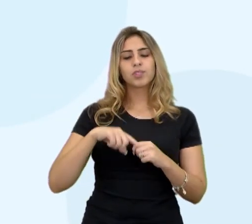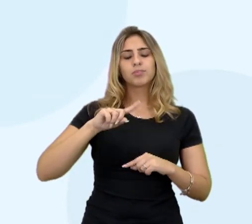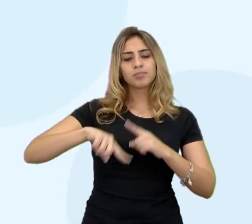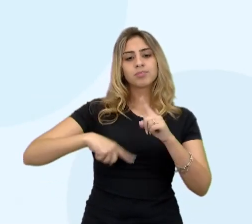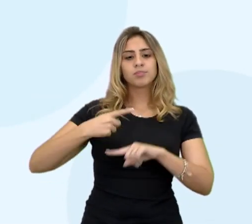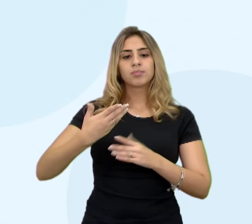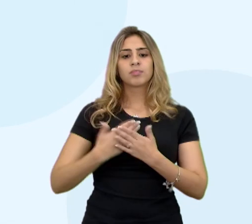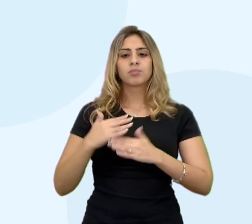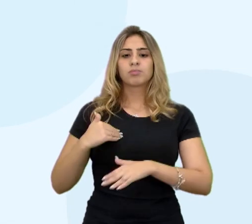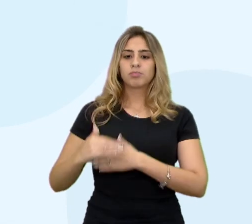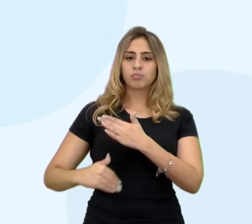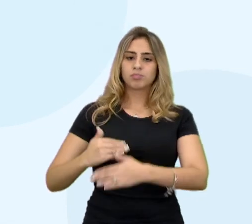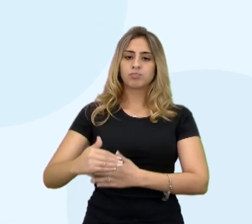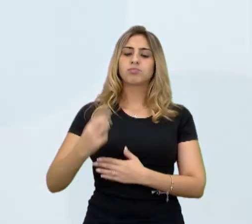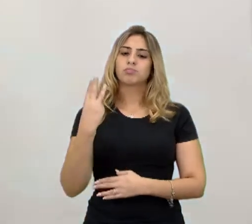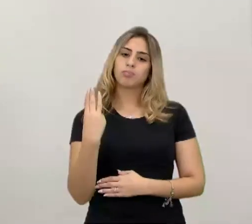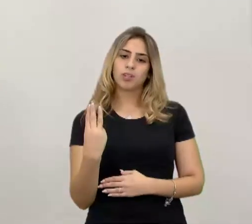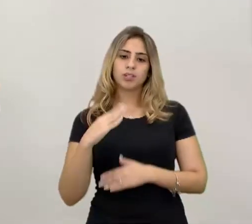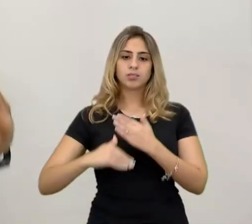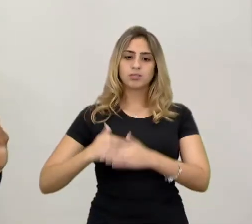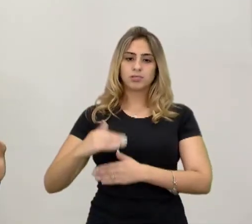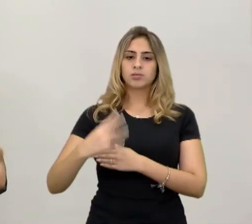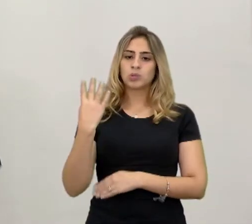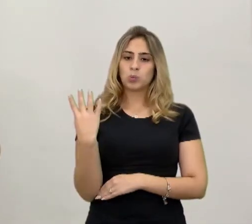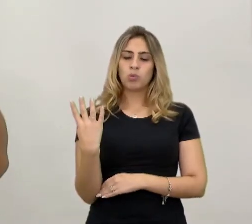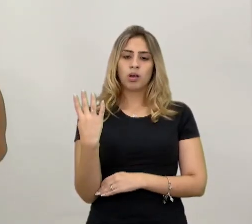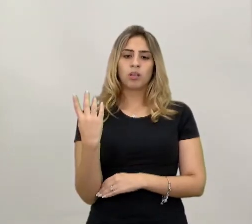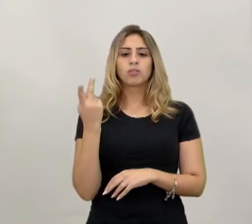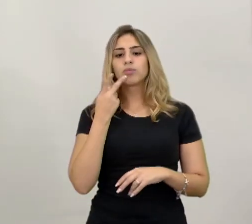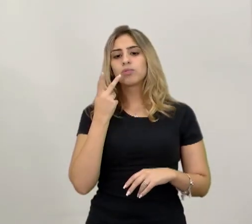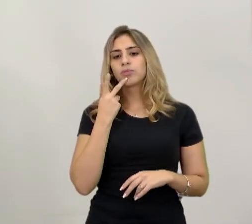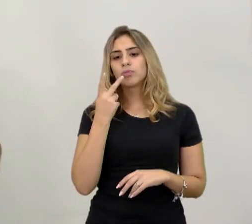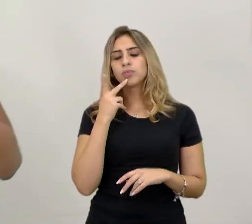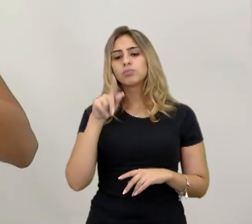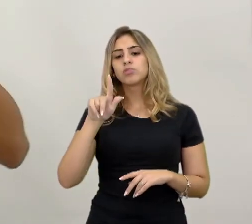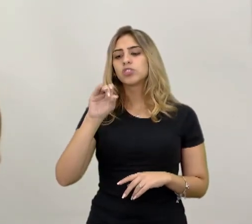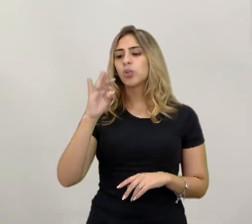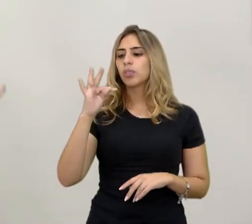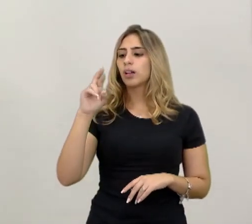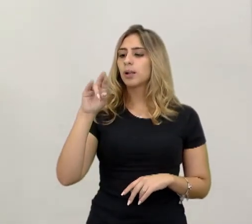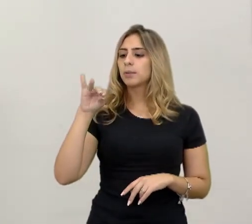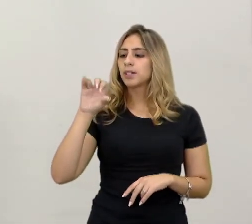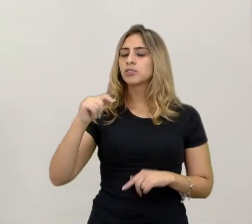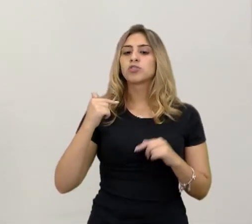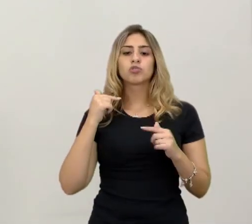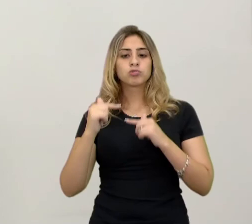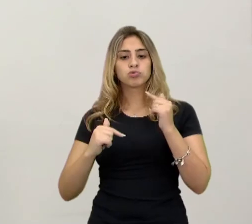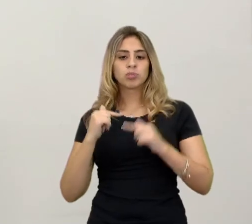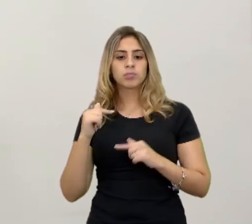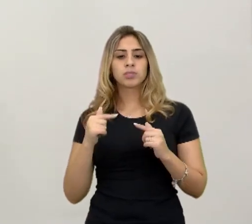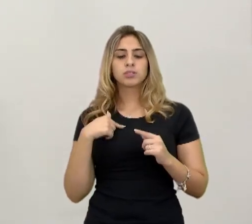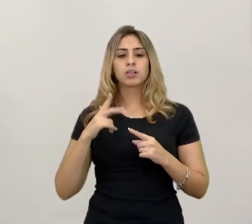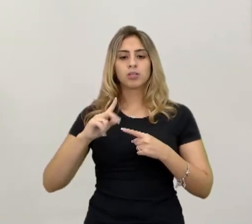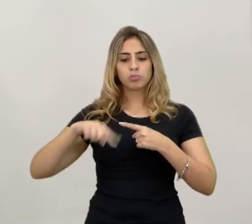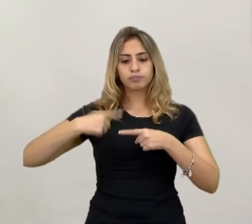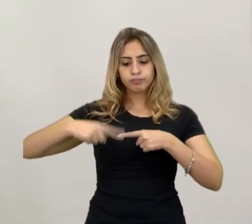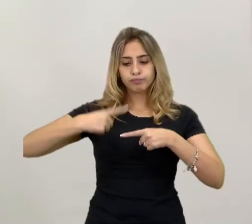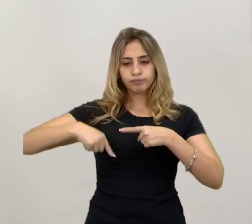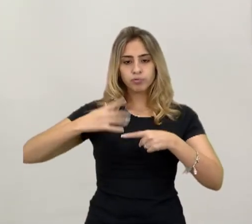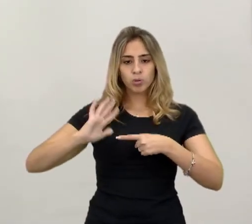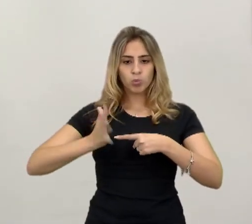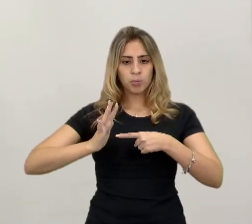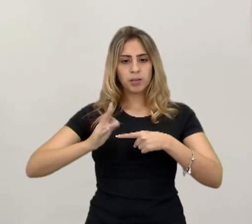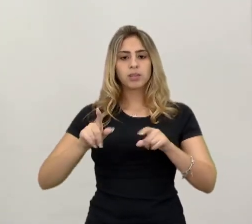de desenvolvimento 3 e desenvolvimento 4, falando das geotérmicas, do funcionamento das usinas, turbinas